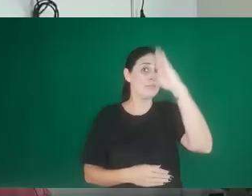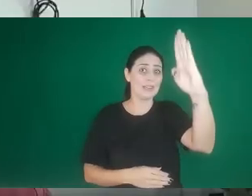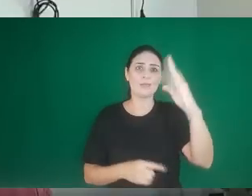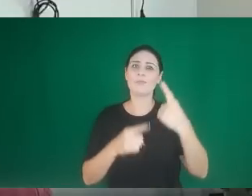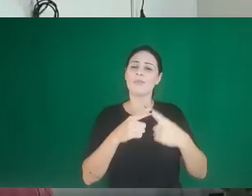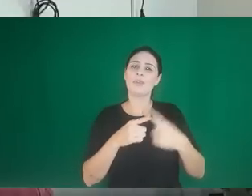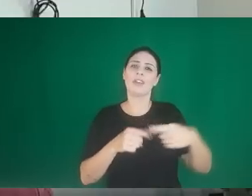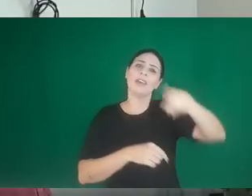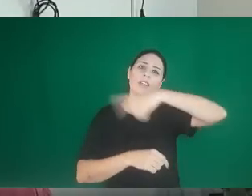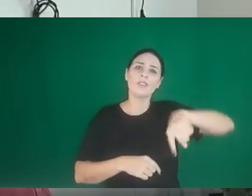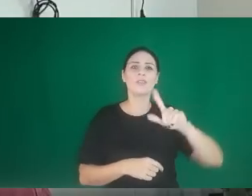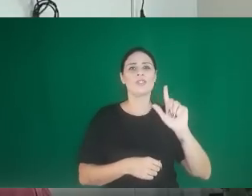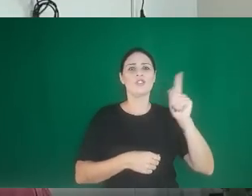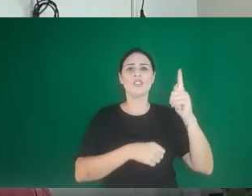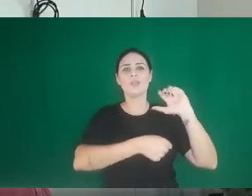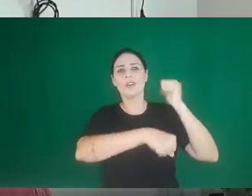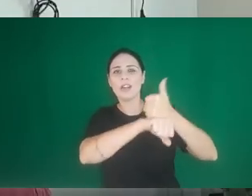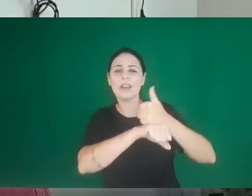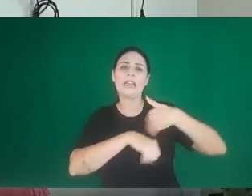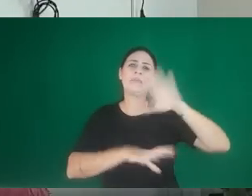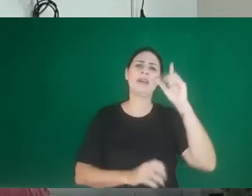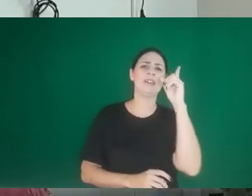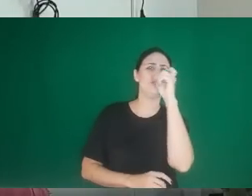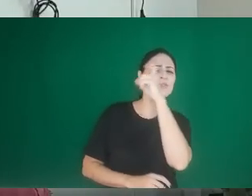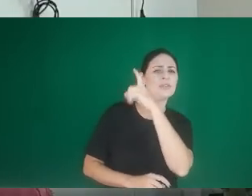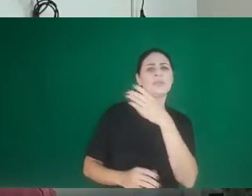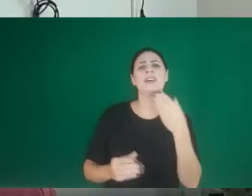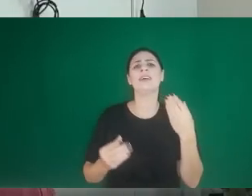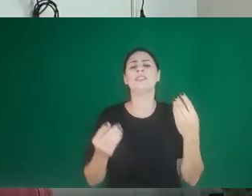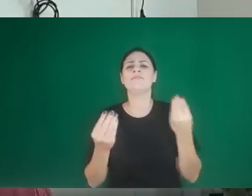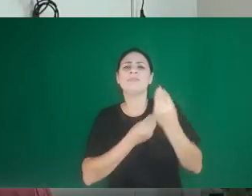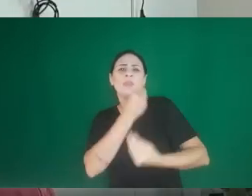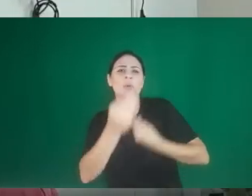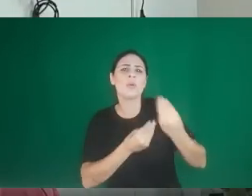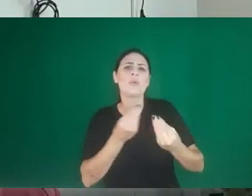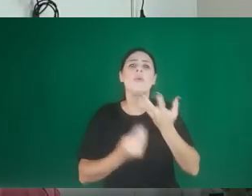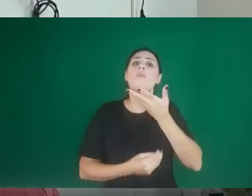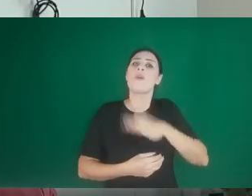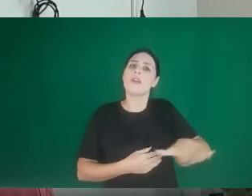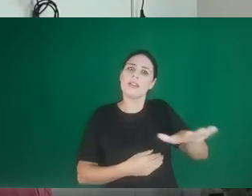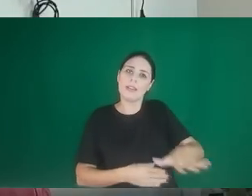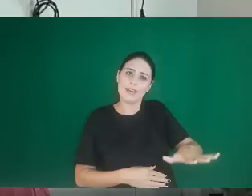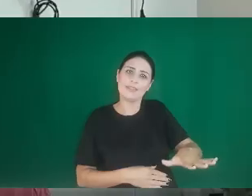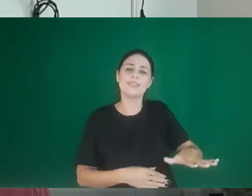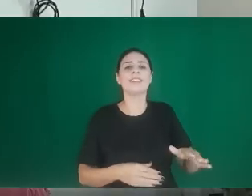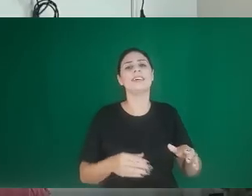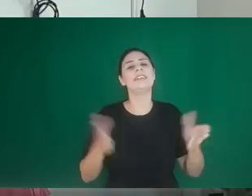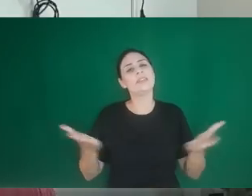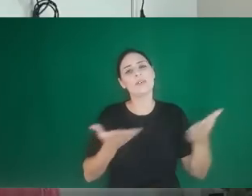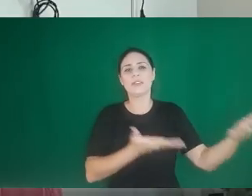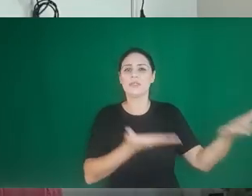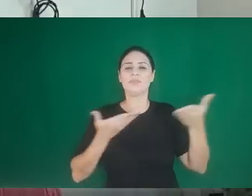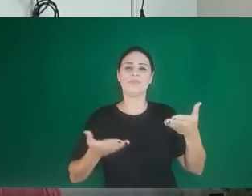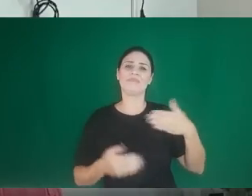principalmente, porque os nossos gestores estão aí a cada momento com mais dificuldades e lá na ponta, né, como que está essa criança. Então, vou